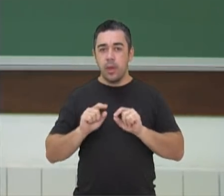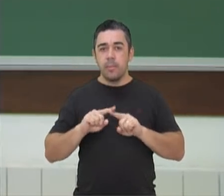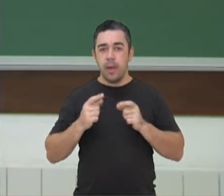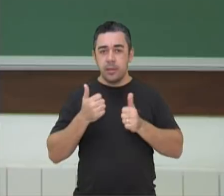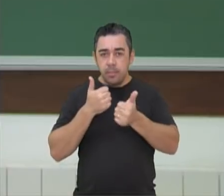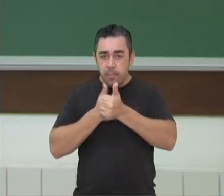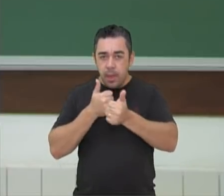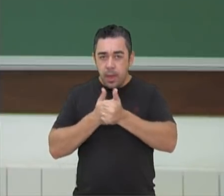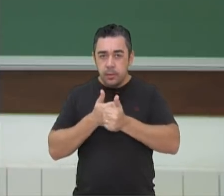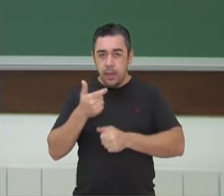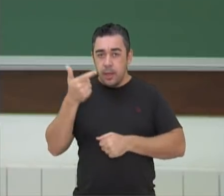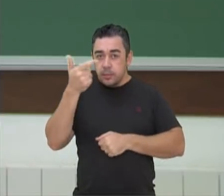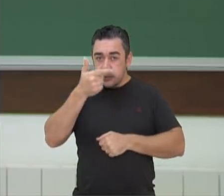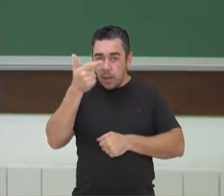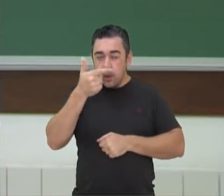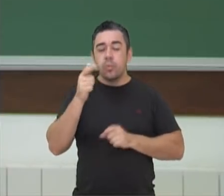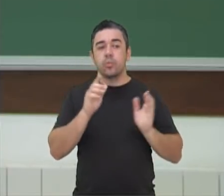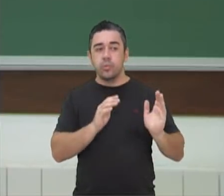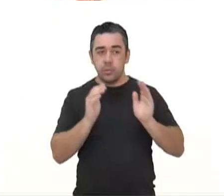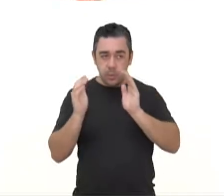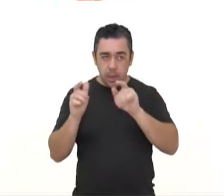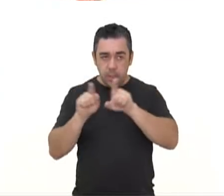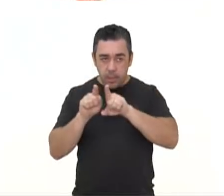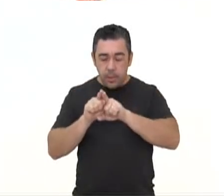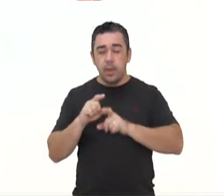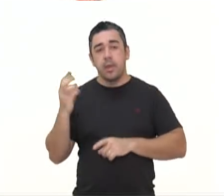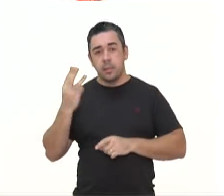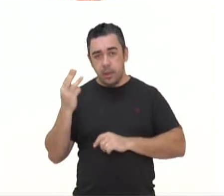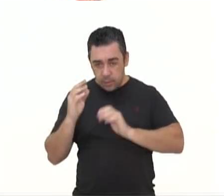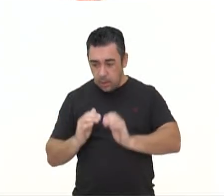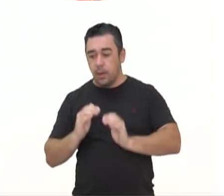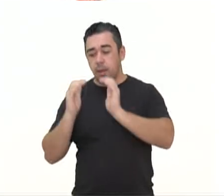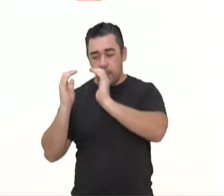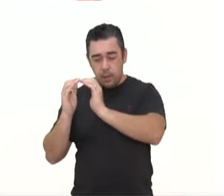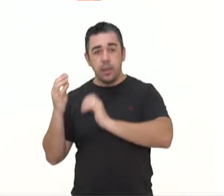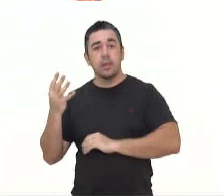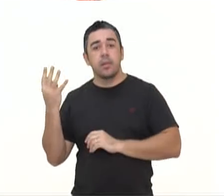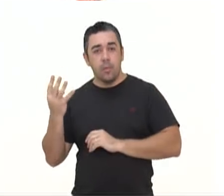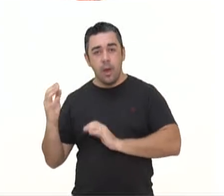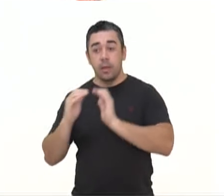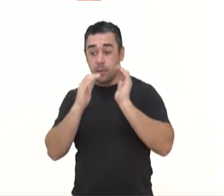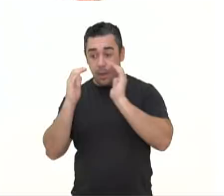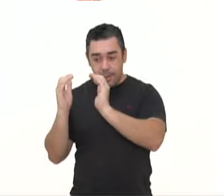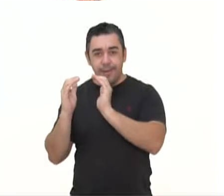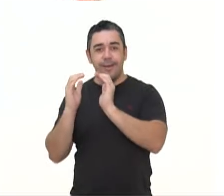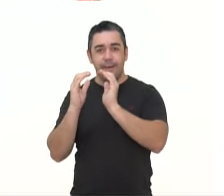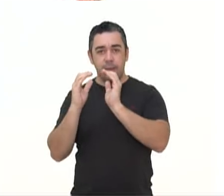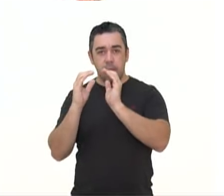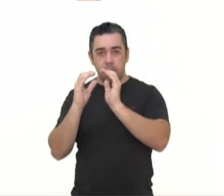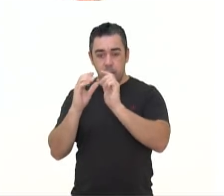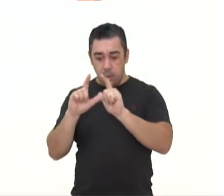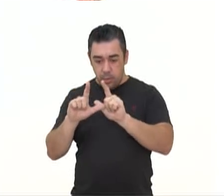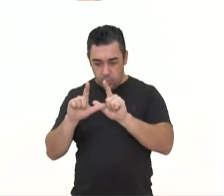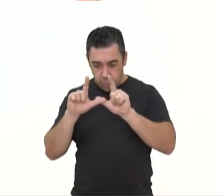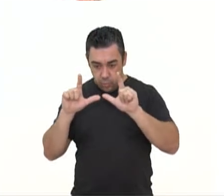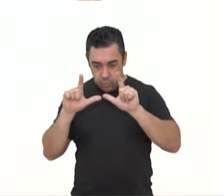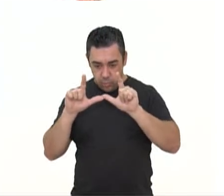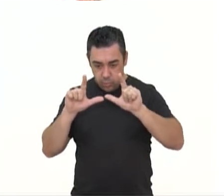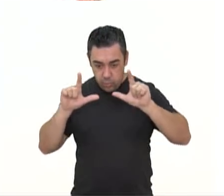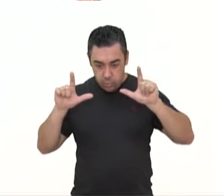A segunda imagem, a mesma coisa. Na terceira e na quarta imagem, eu fiz um recorte,